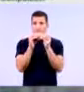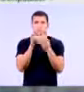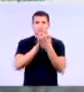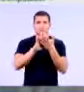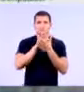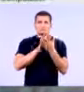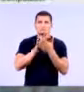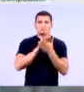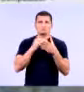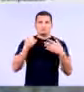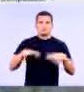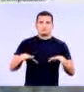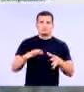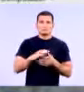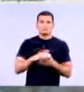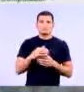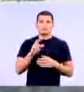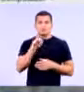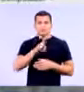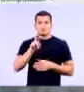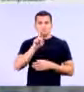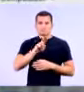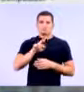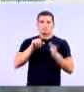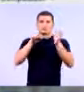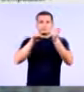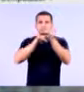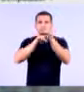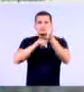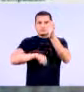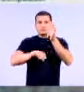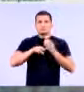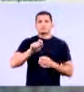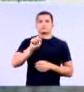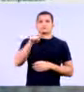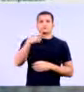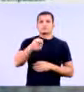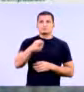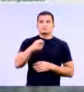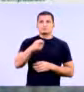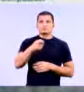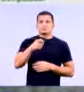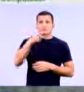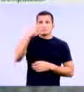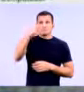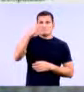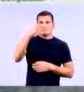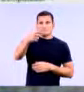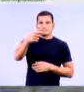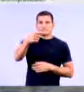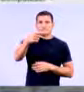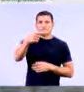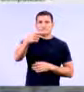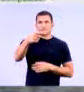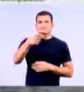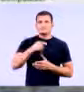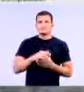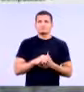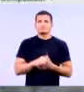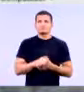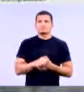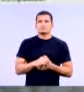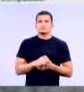utilizo aqui o sinal de menos. Computador menos venda. Quando eu faço isso, vai